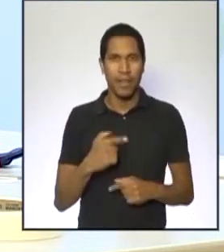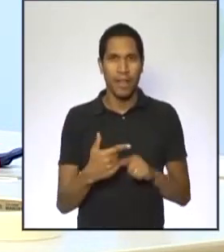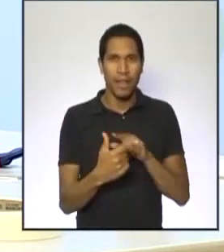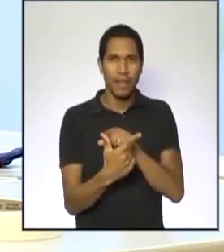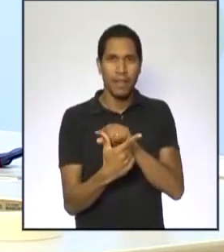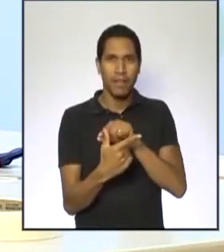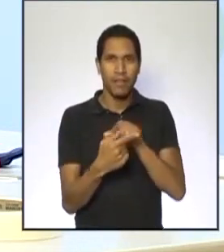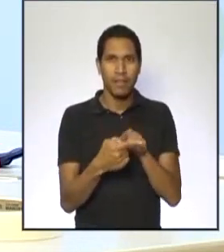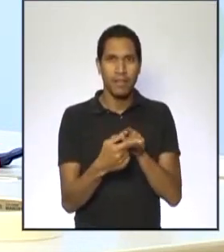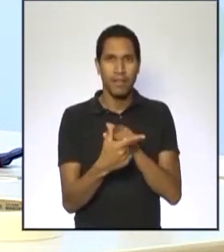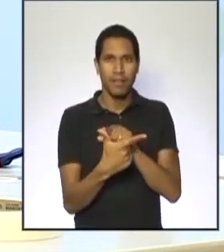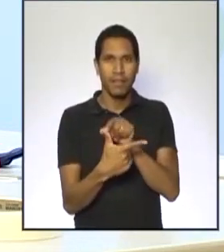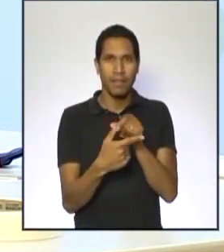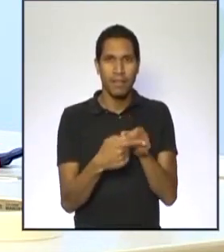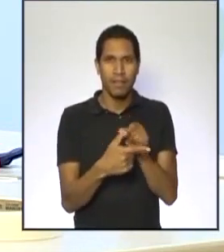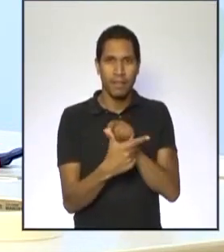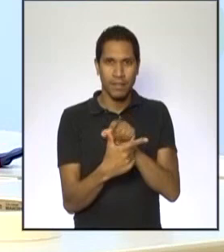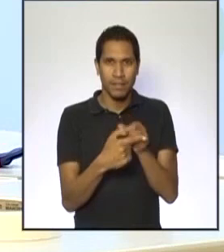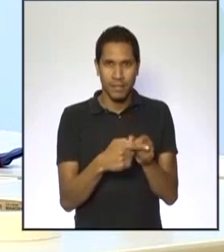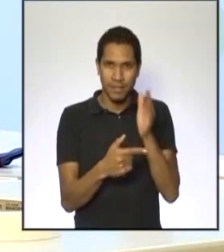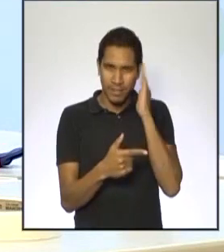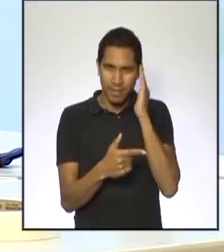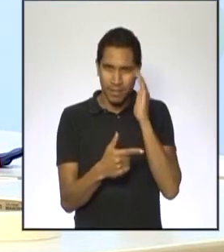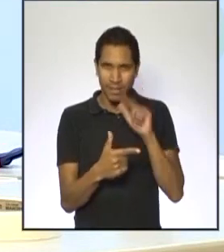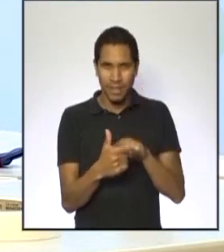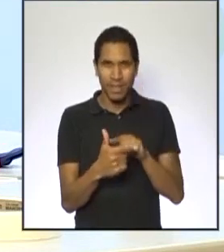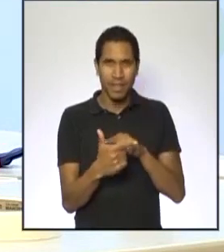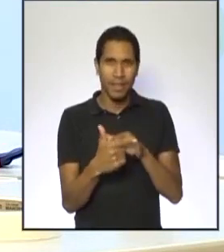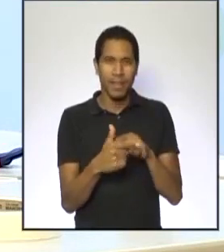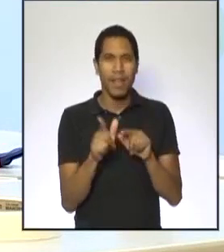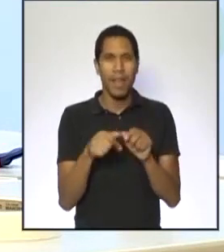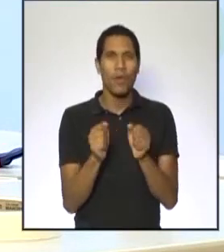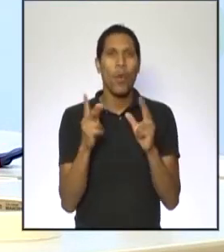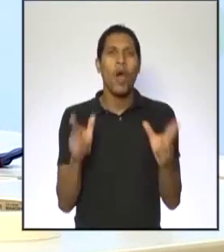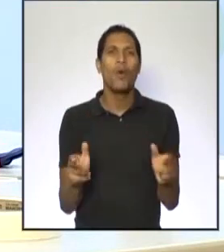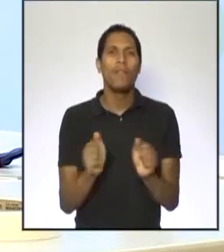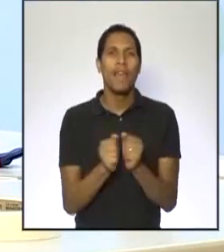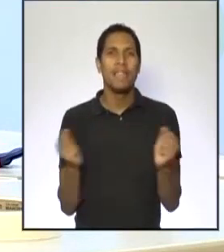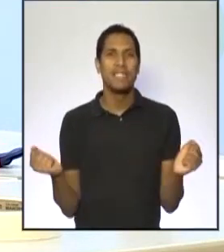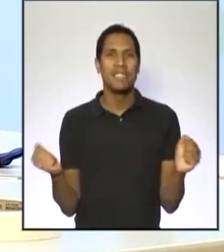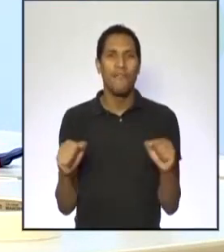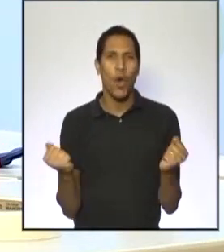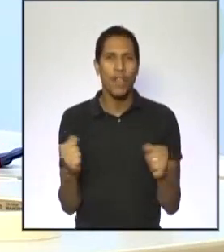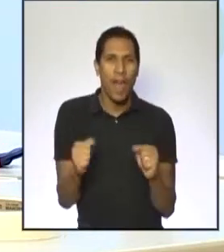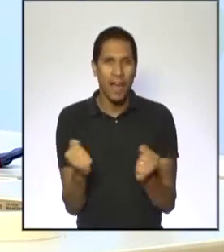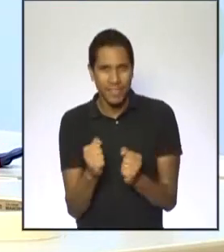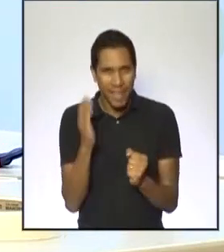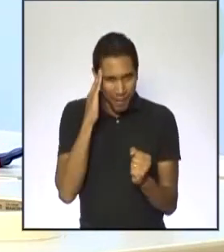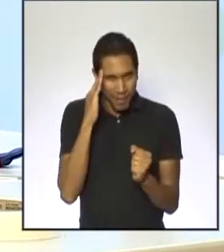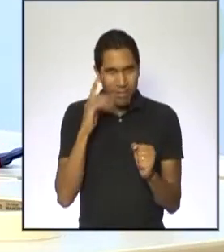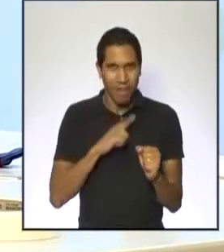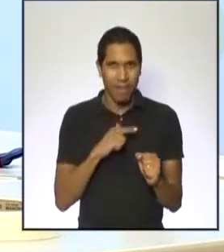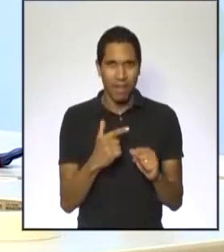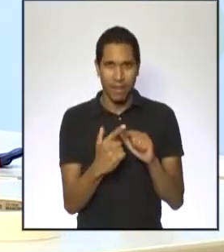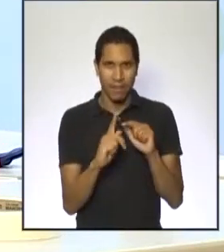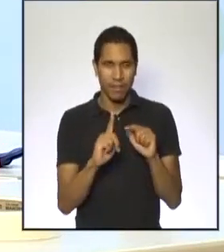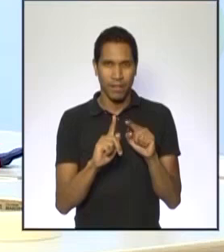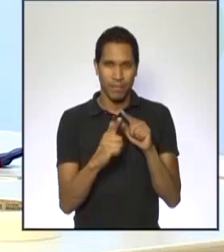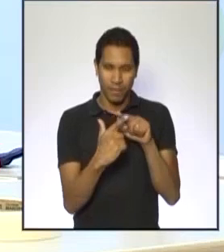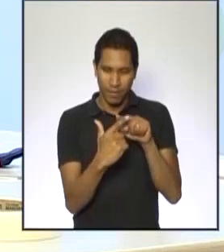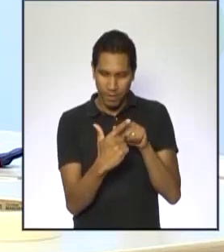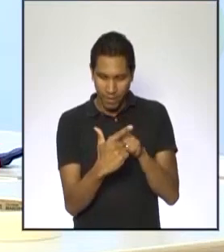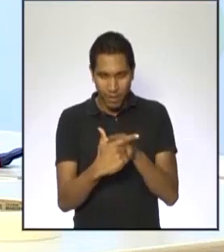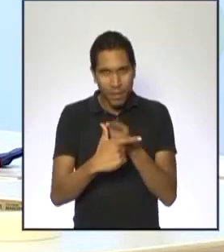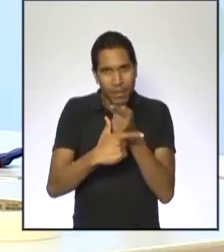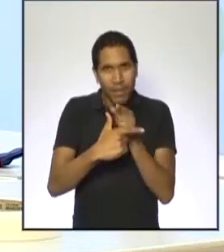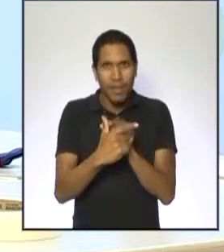parte aqui, que é uma abinha que ela sobe e desce, uma parte sanfonada. Então, eu vou fazer um teste. Isso vai ser legal, porque na hora depois da gente